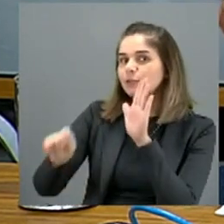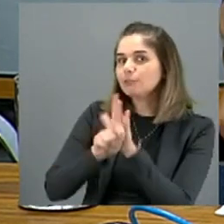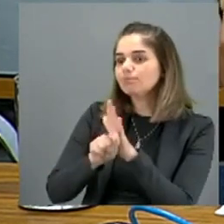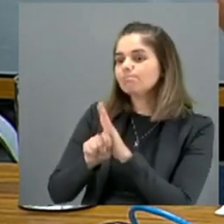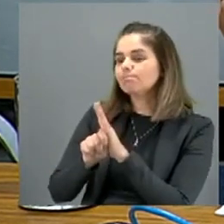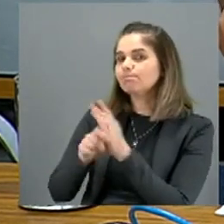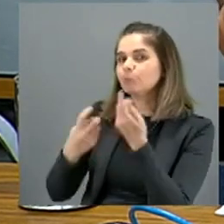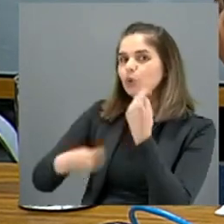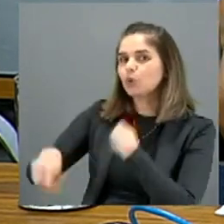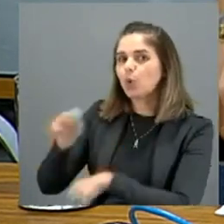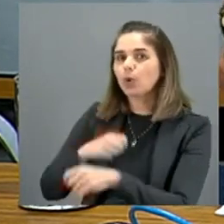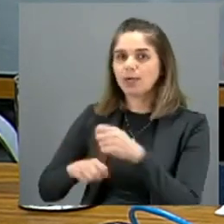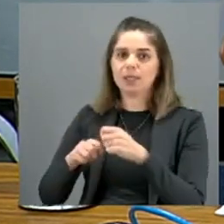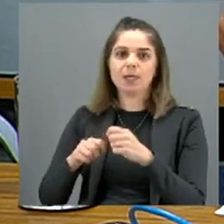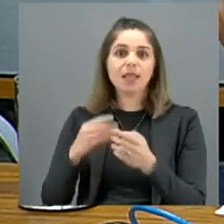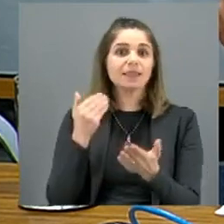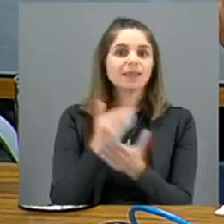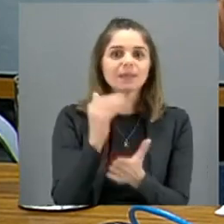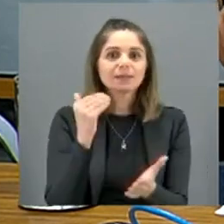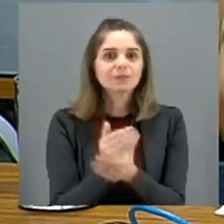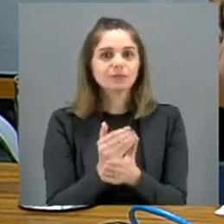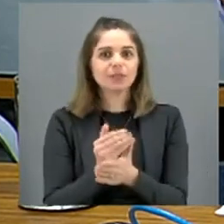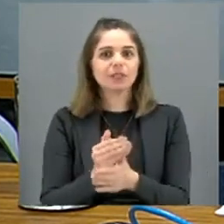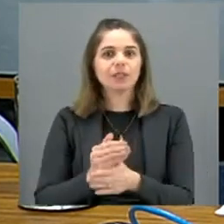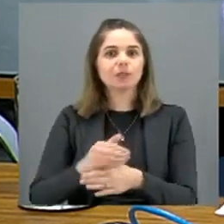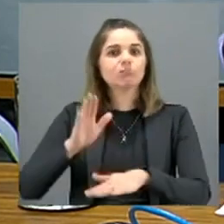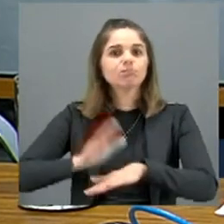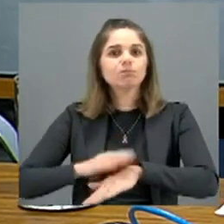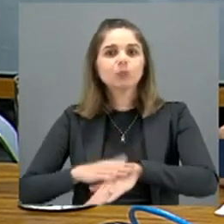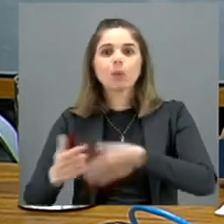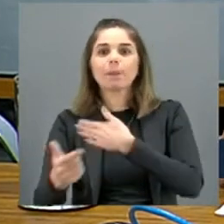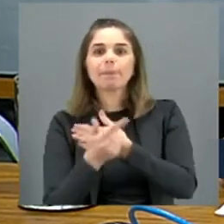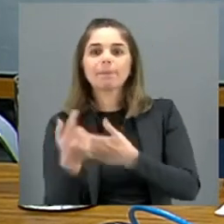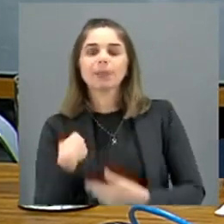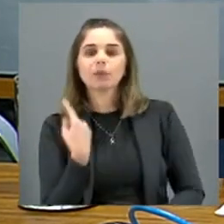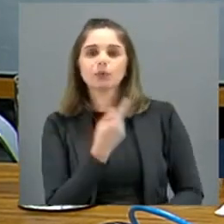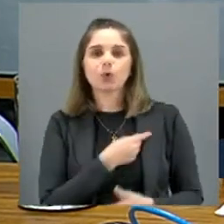dessa casa que é de fazer esse tipo de enfrentamento.